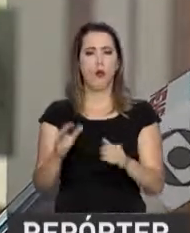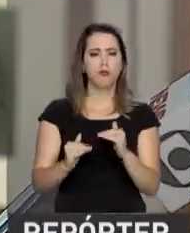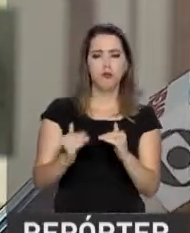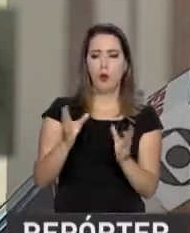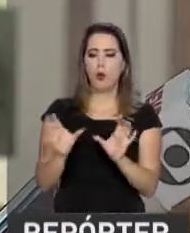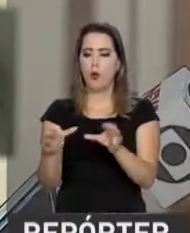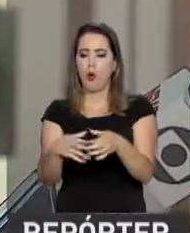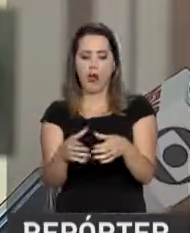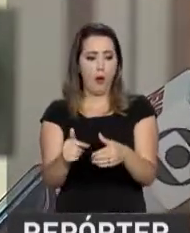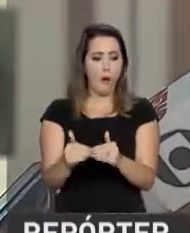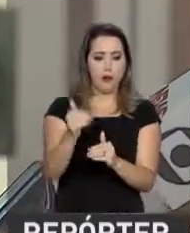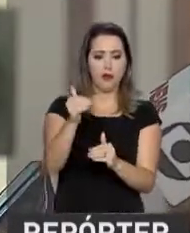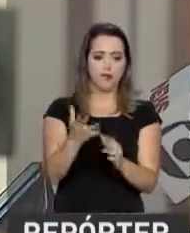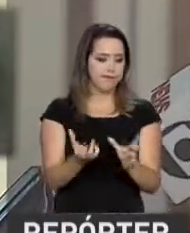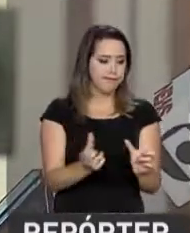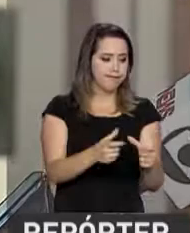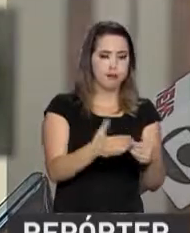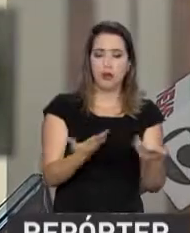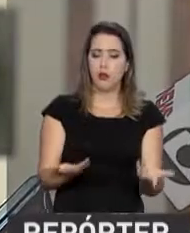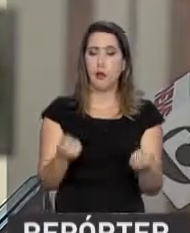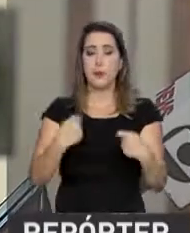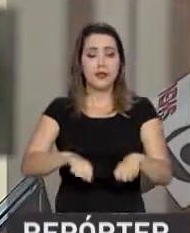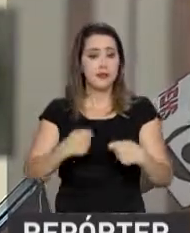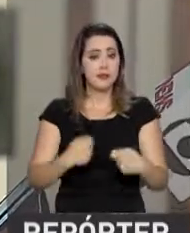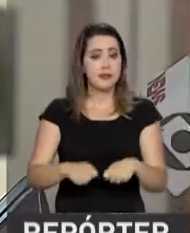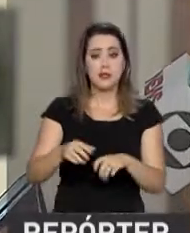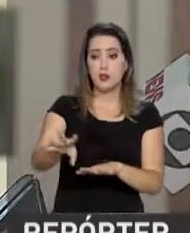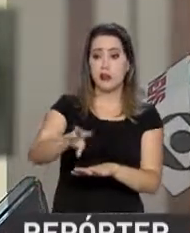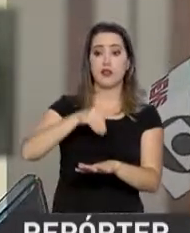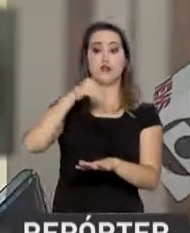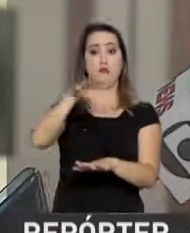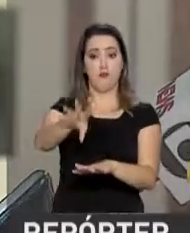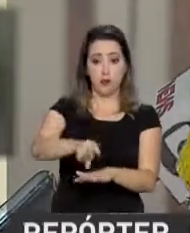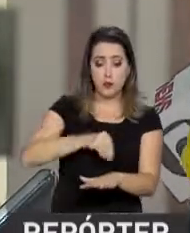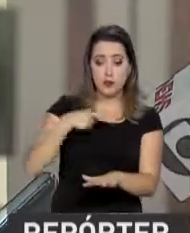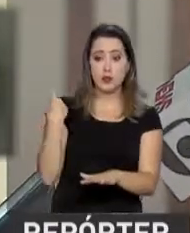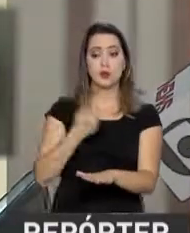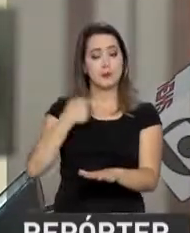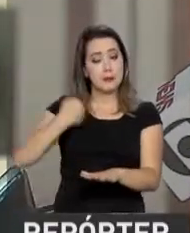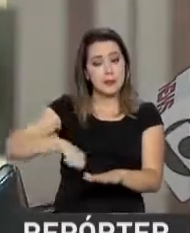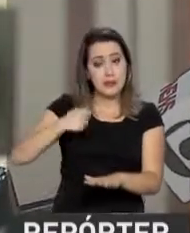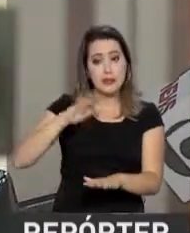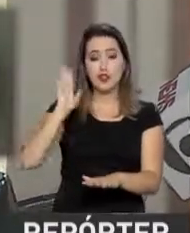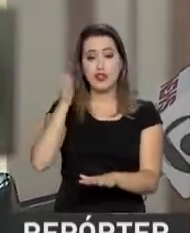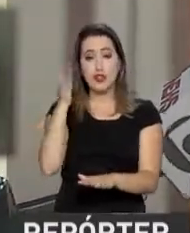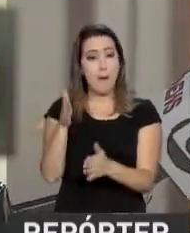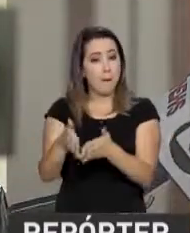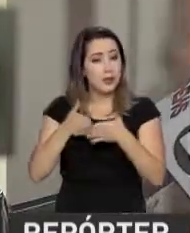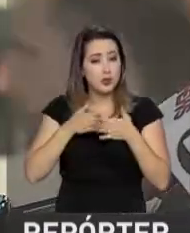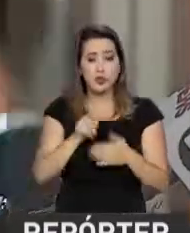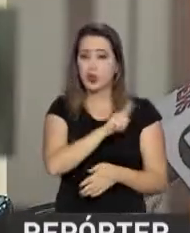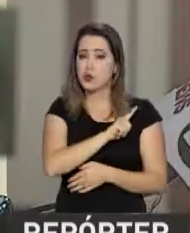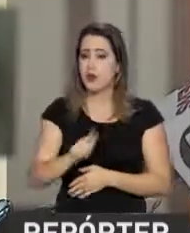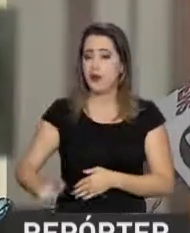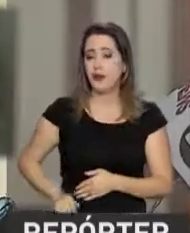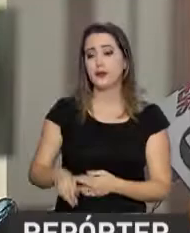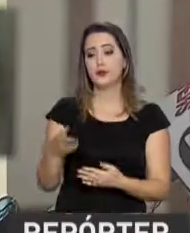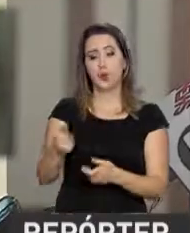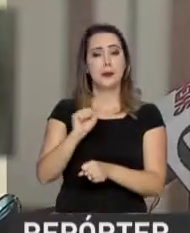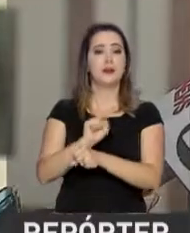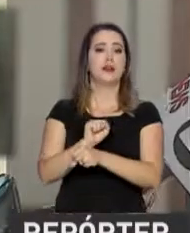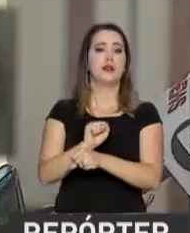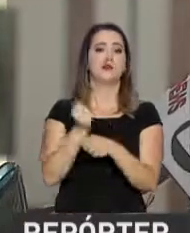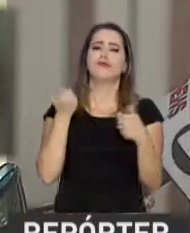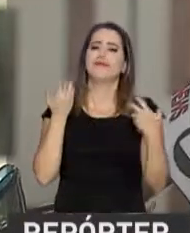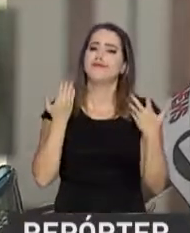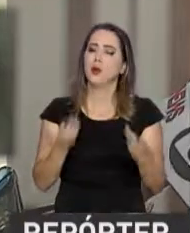em que município, em que estado? Sem essas informações, e por isso o pedido que nós fizemos aos governadores, nós não podemos fazer uma